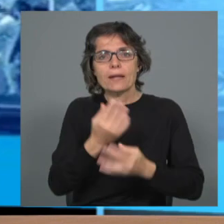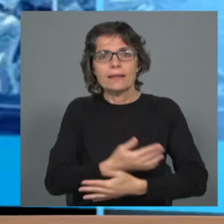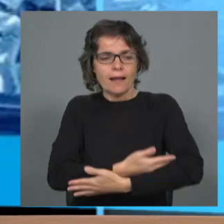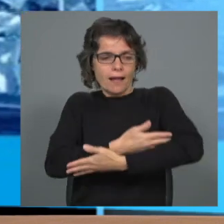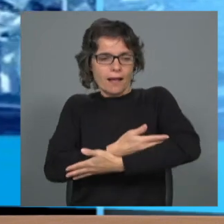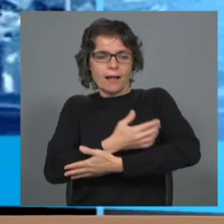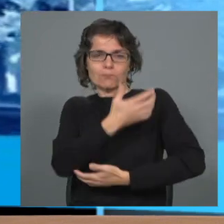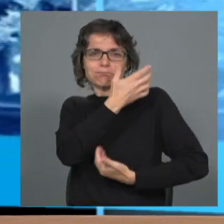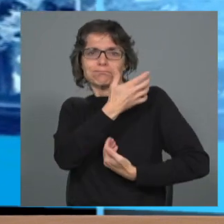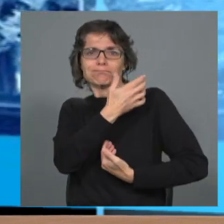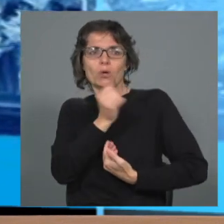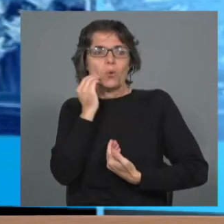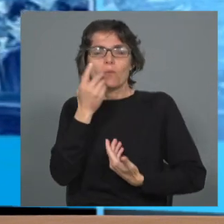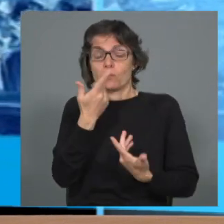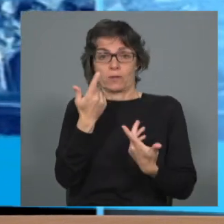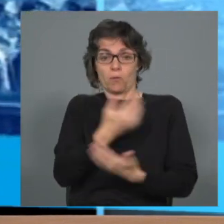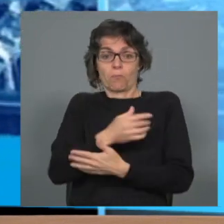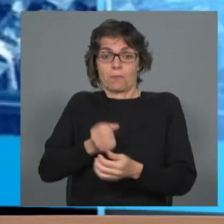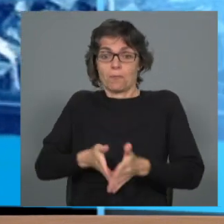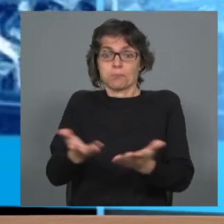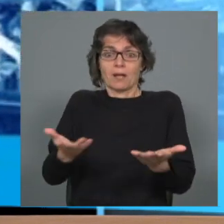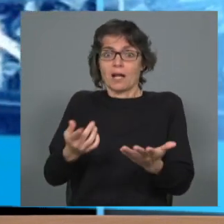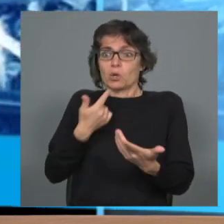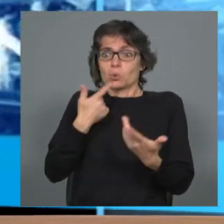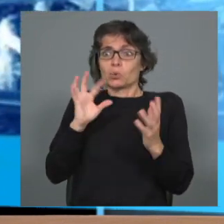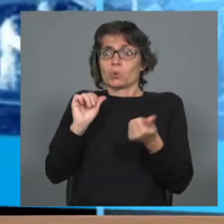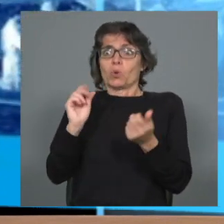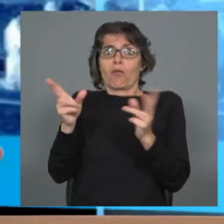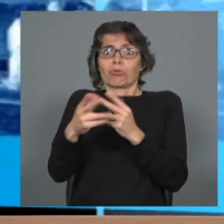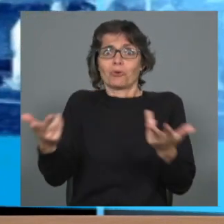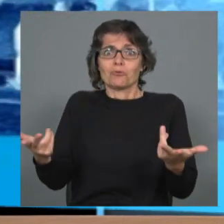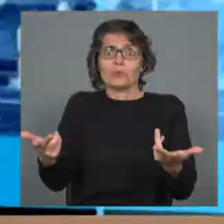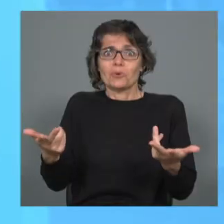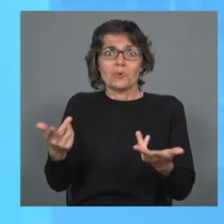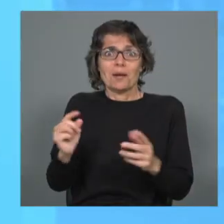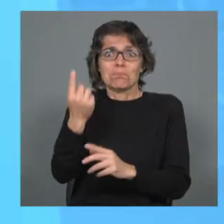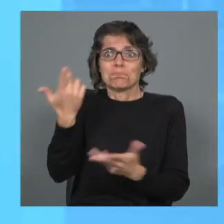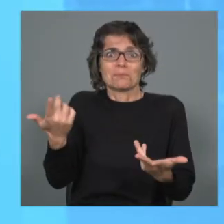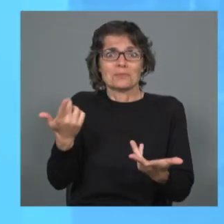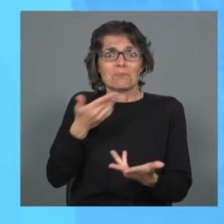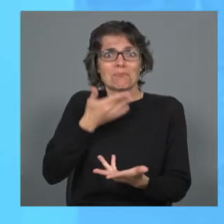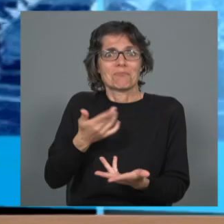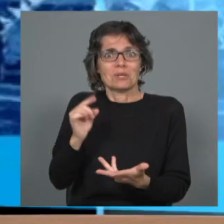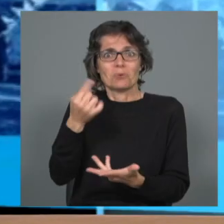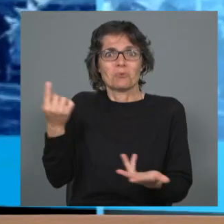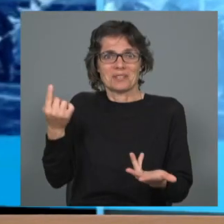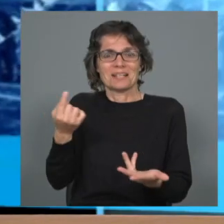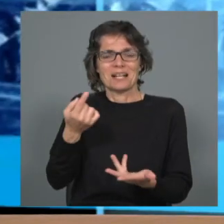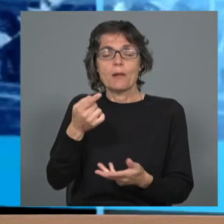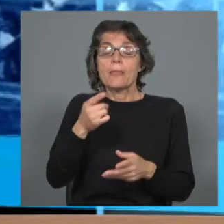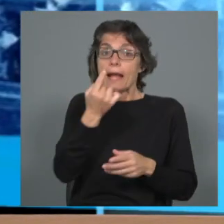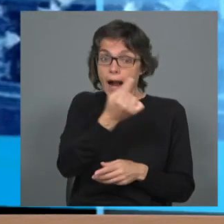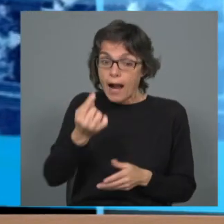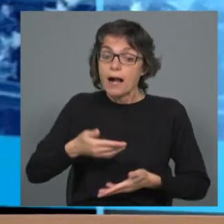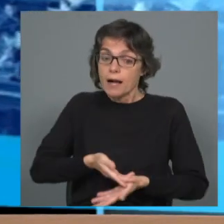quando o bebê volta para casa é tudo novo. A experiência é uma experiência única, nova, né? é assim, e para cada bebê é uma experiência